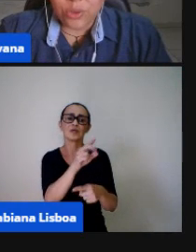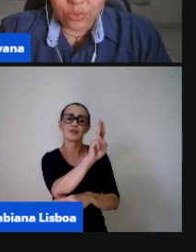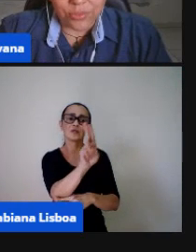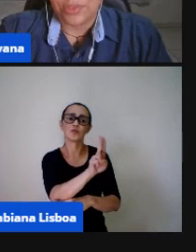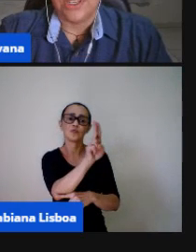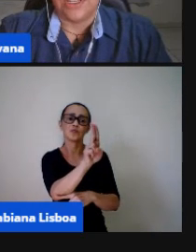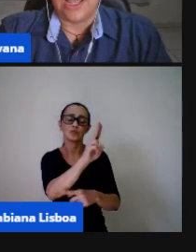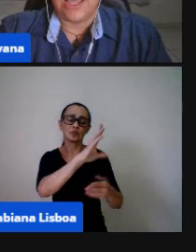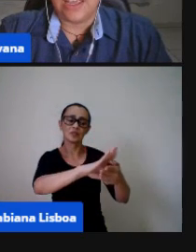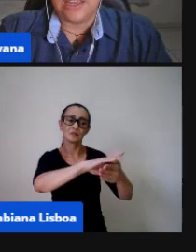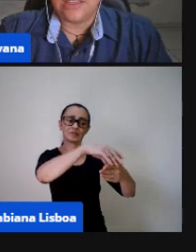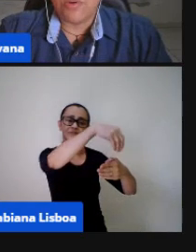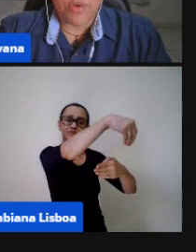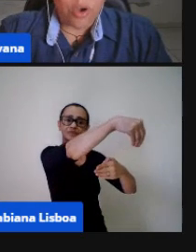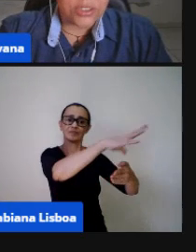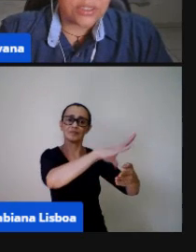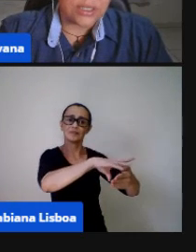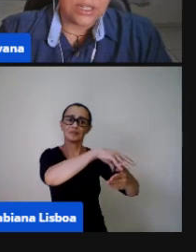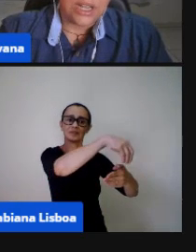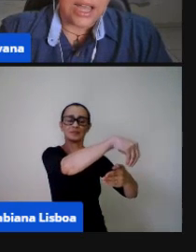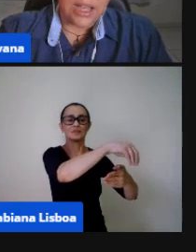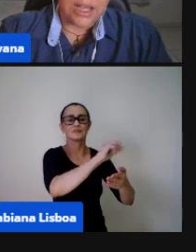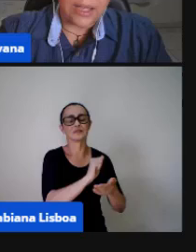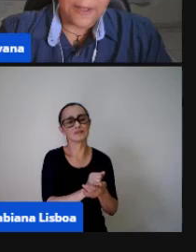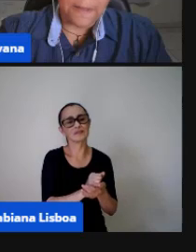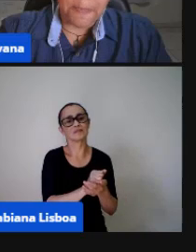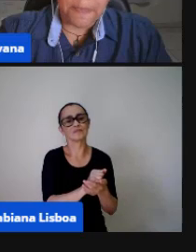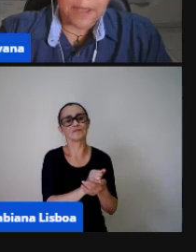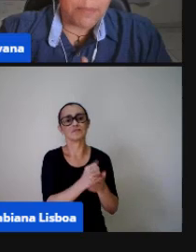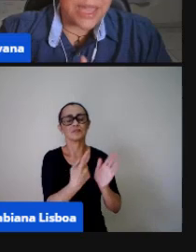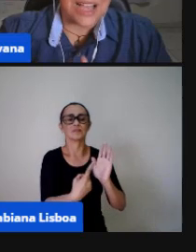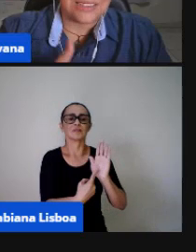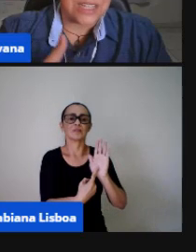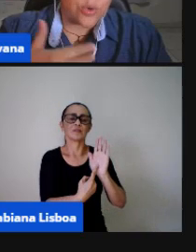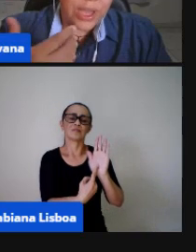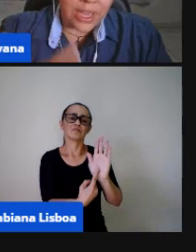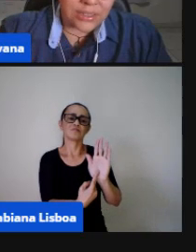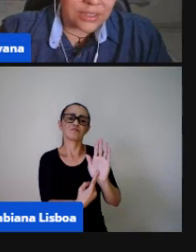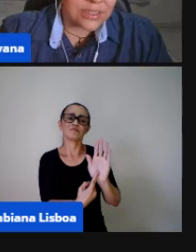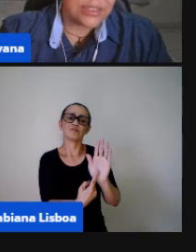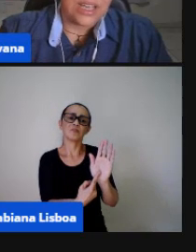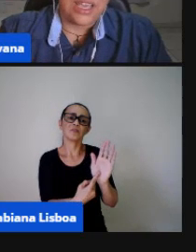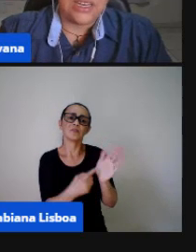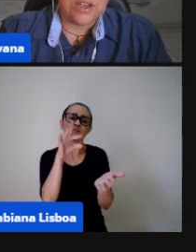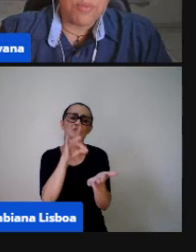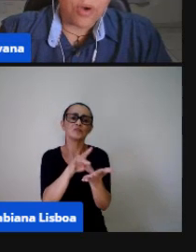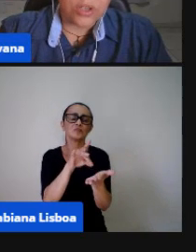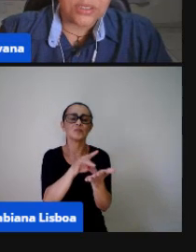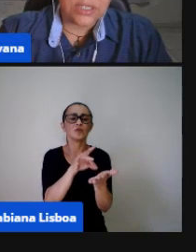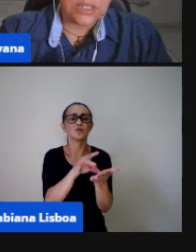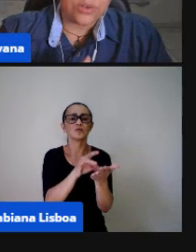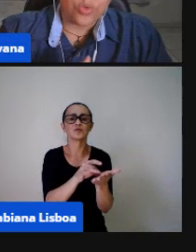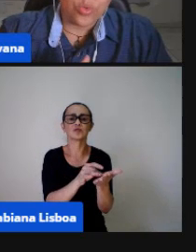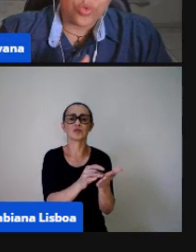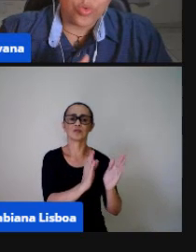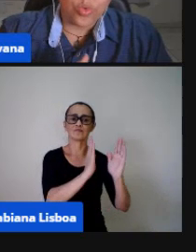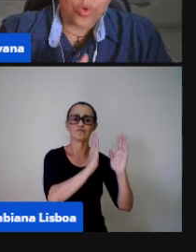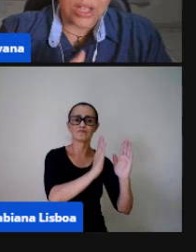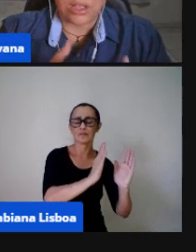lugar nenhum, né? Ele não mostra também as sequências, ele não